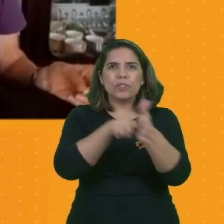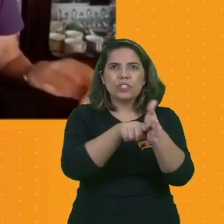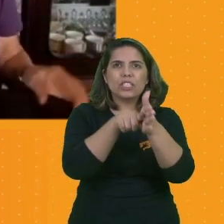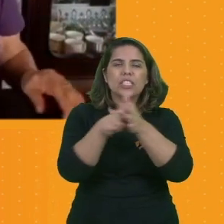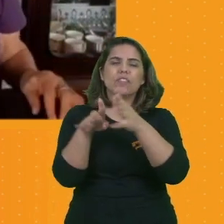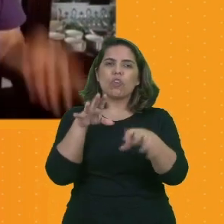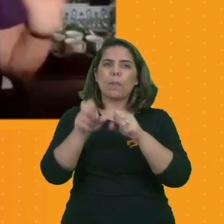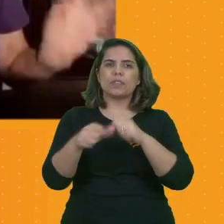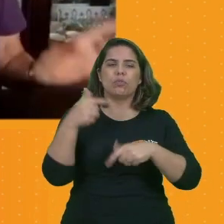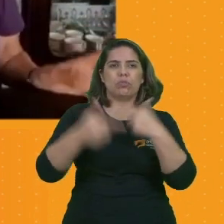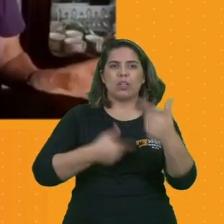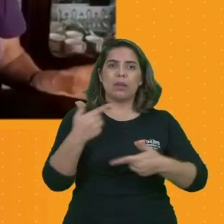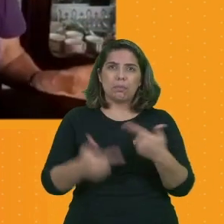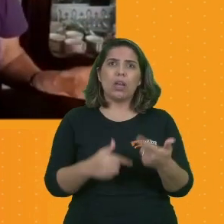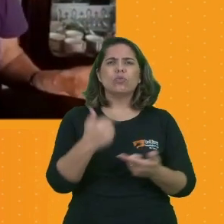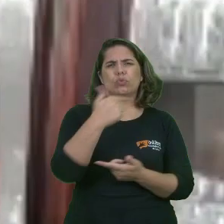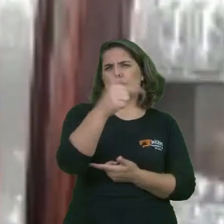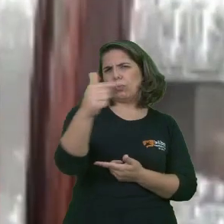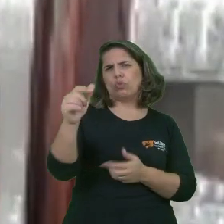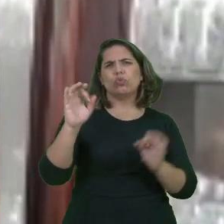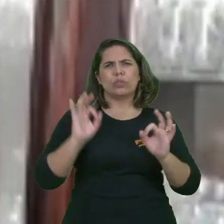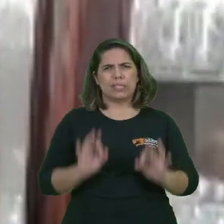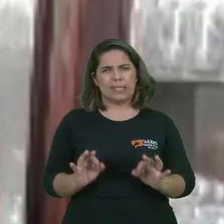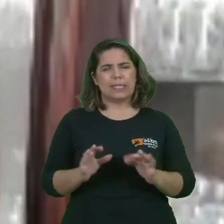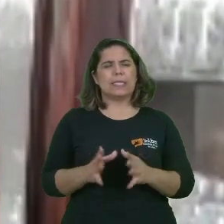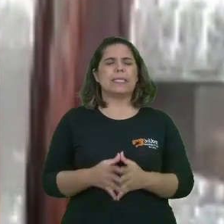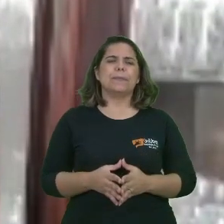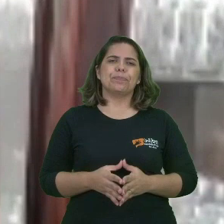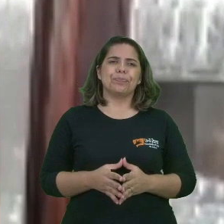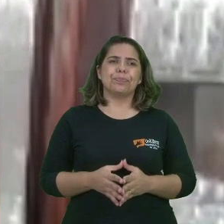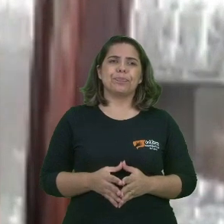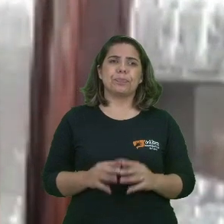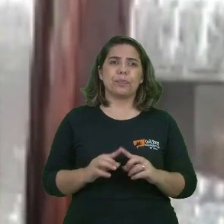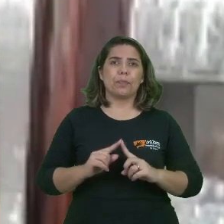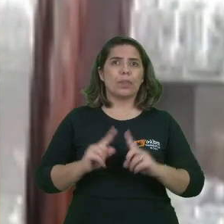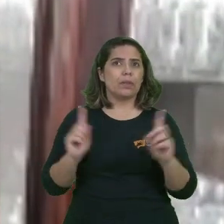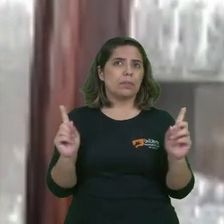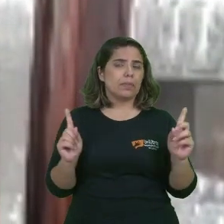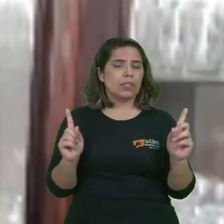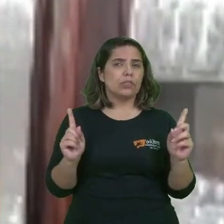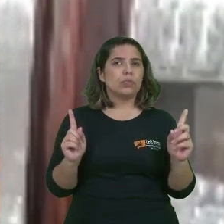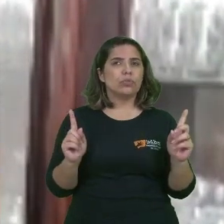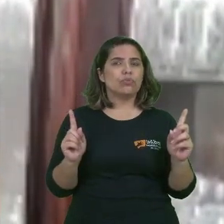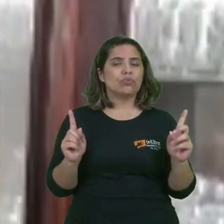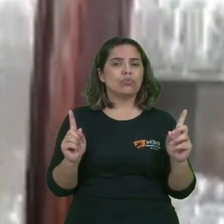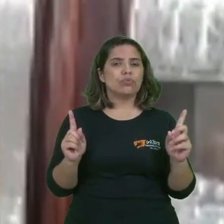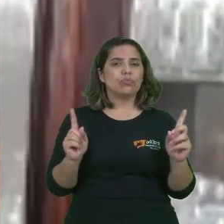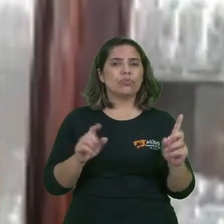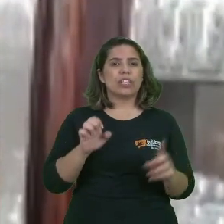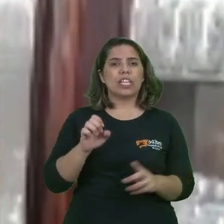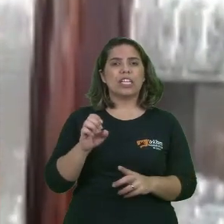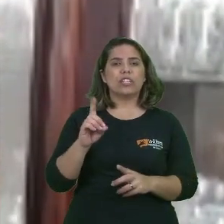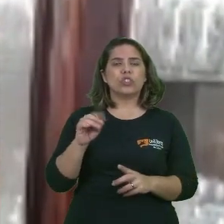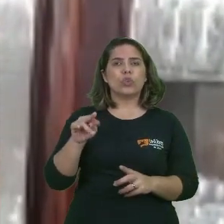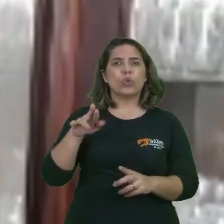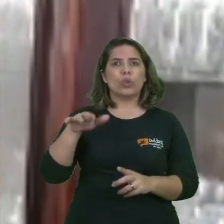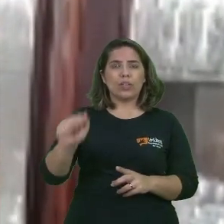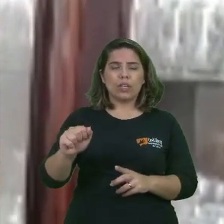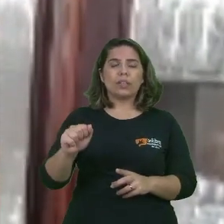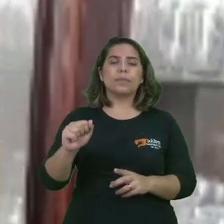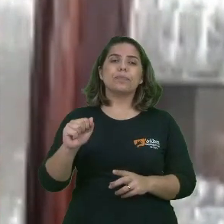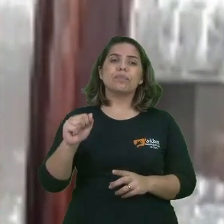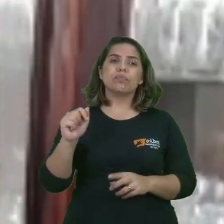o e outros certeza mas é E aí Victor Bora